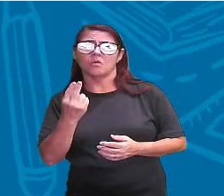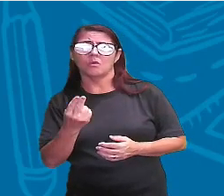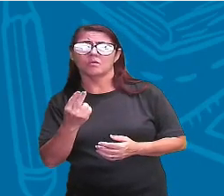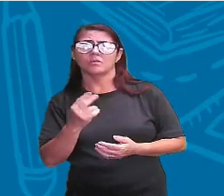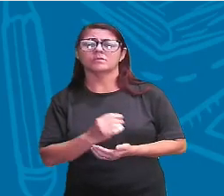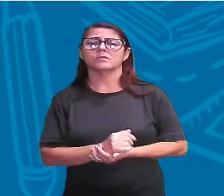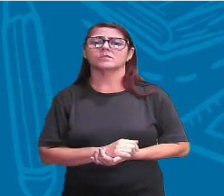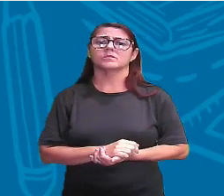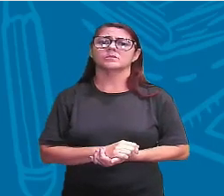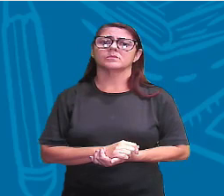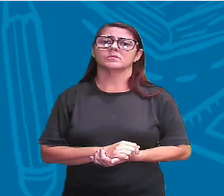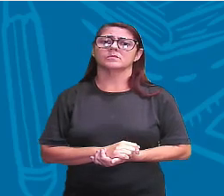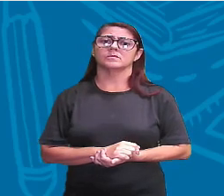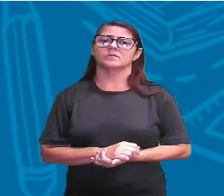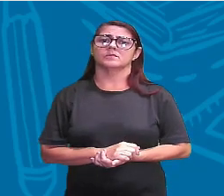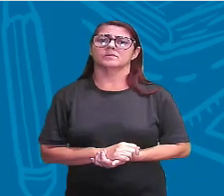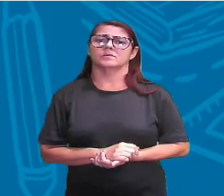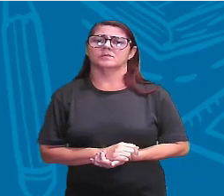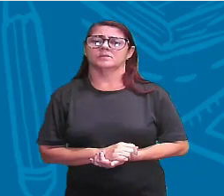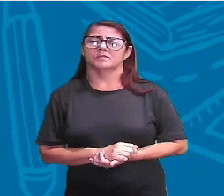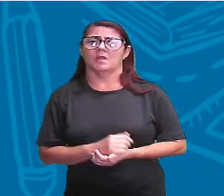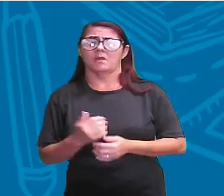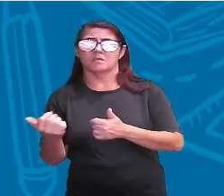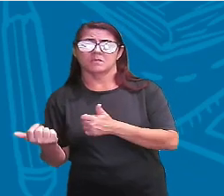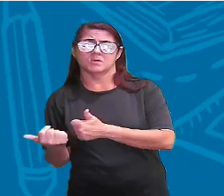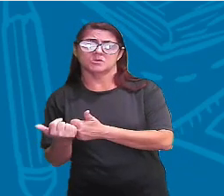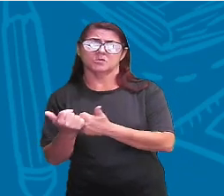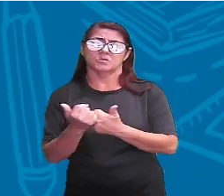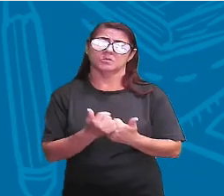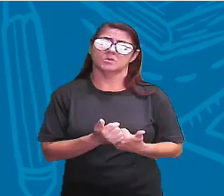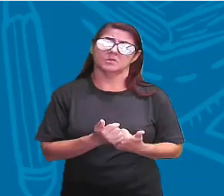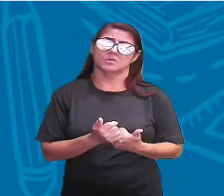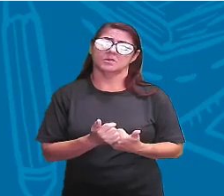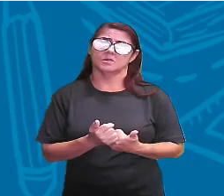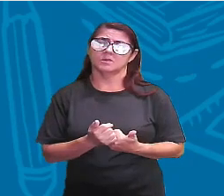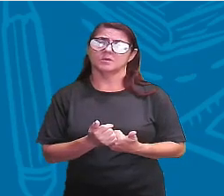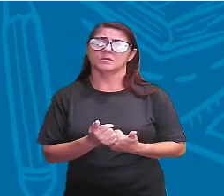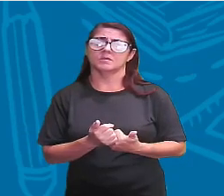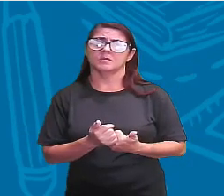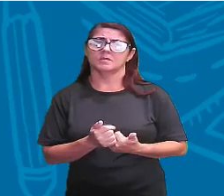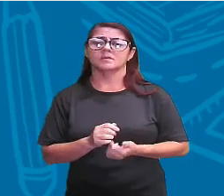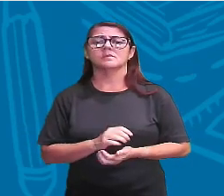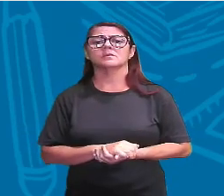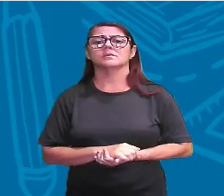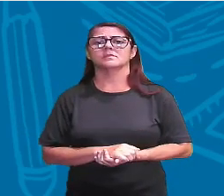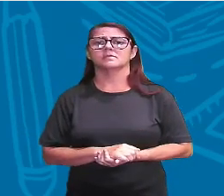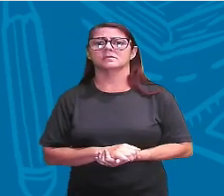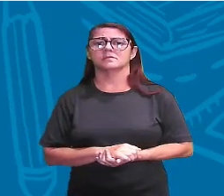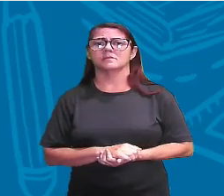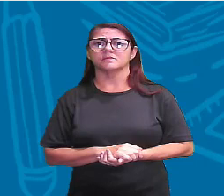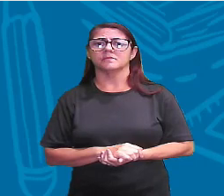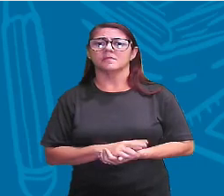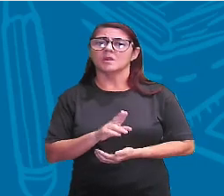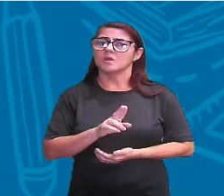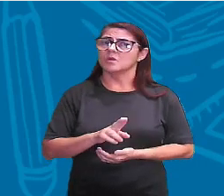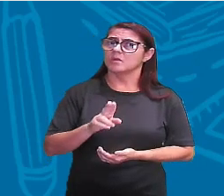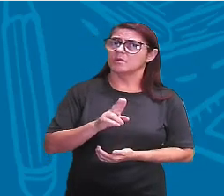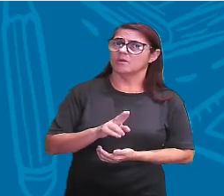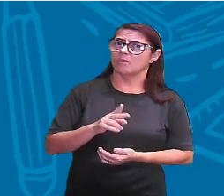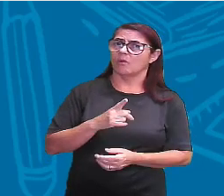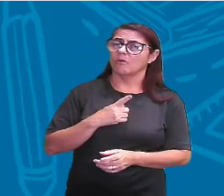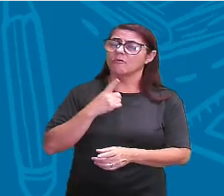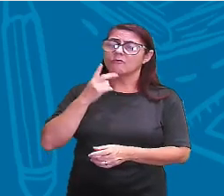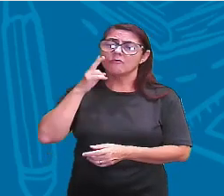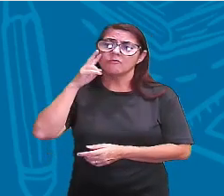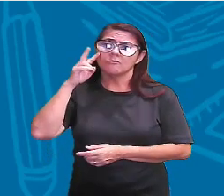é o pronome objeto utilizado para substituir o he? Aí eu venho com o him. Então, eu vejo ele,